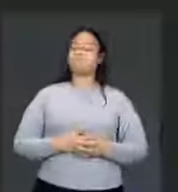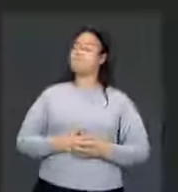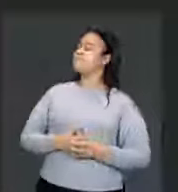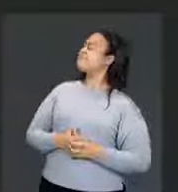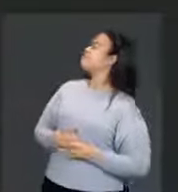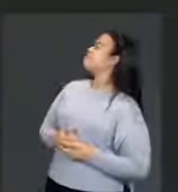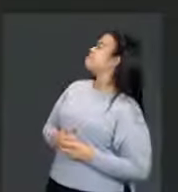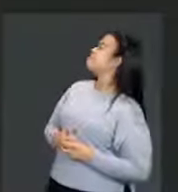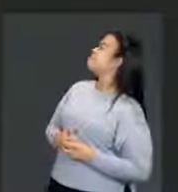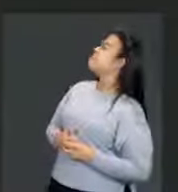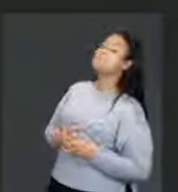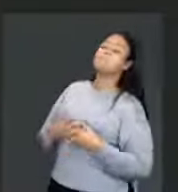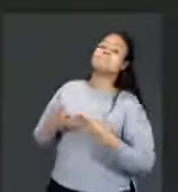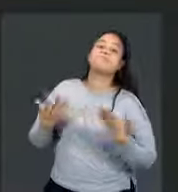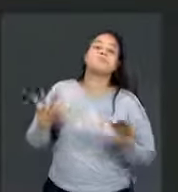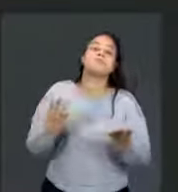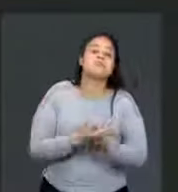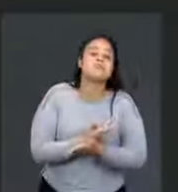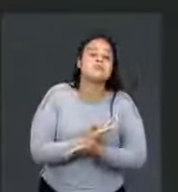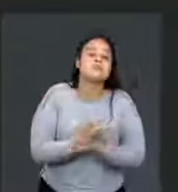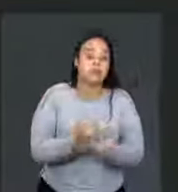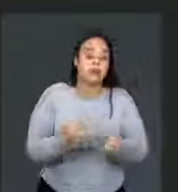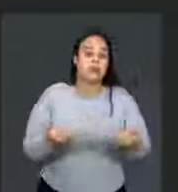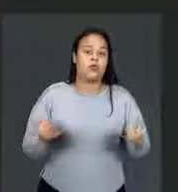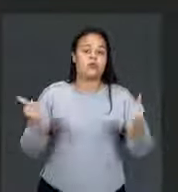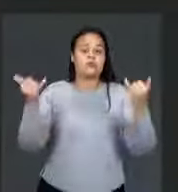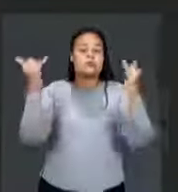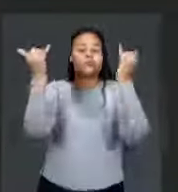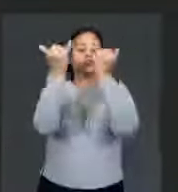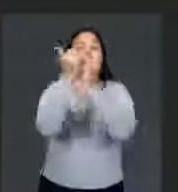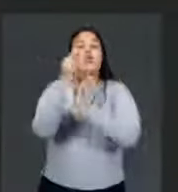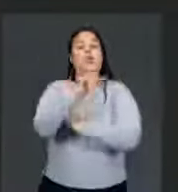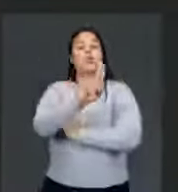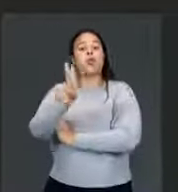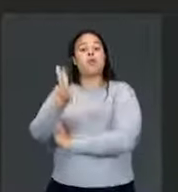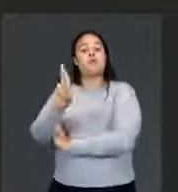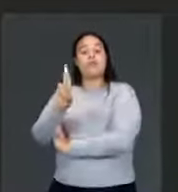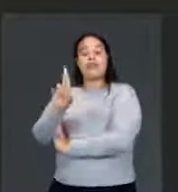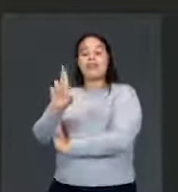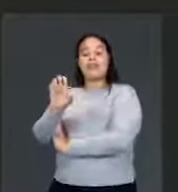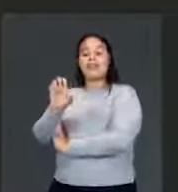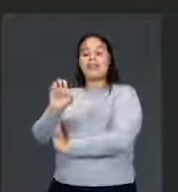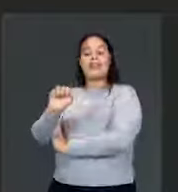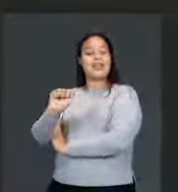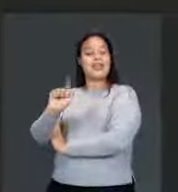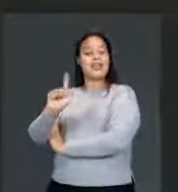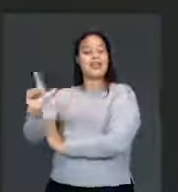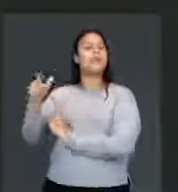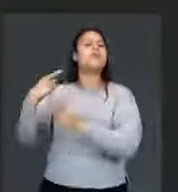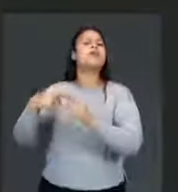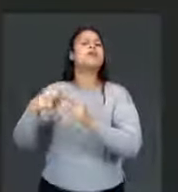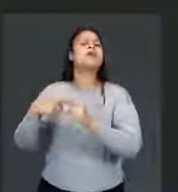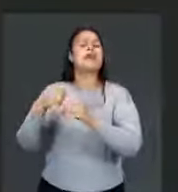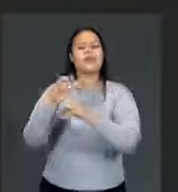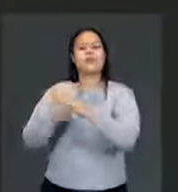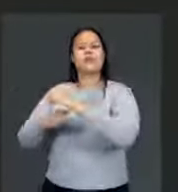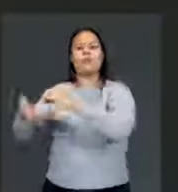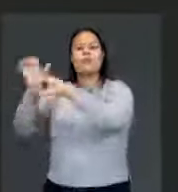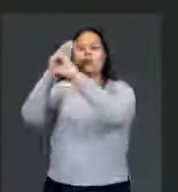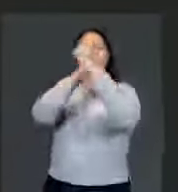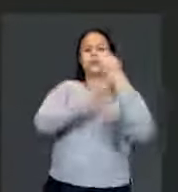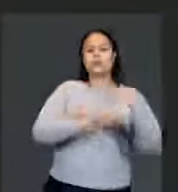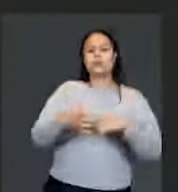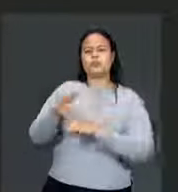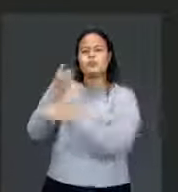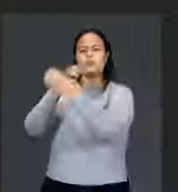chamada corrente elétrica real. Por que real? Porque os elétrons estão se movimentando e a gente sabe